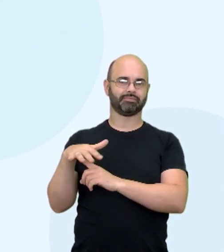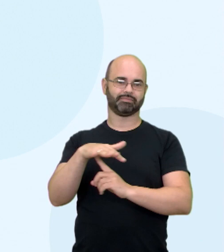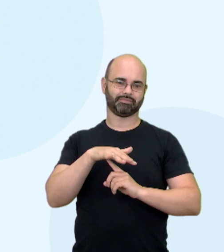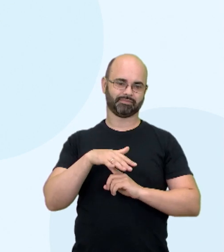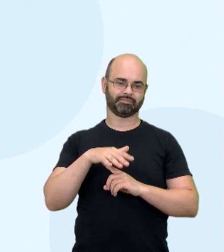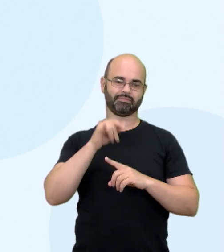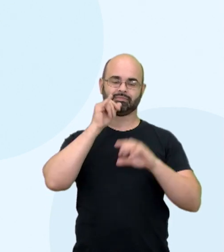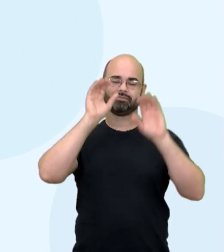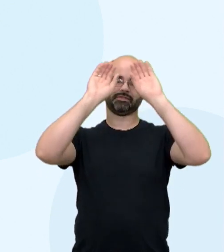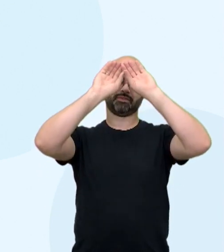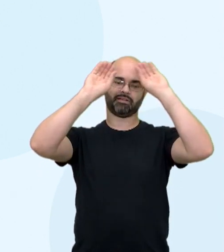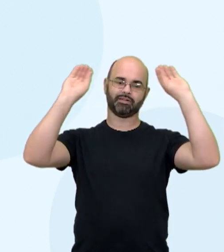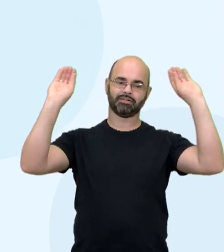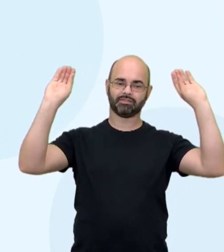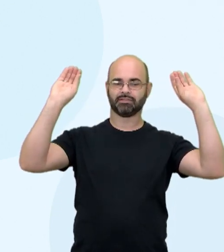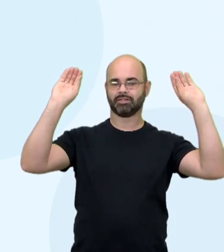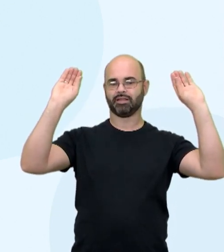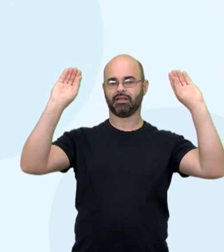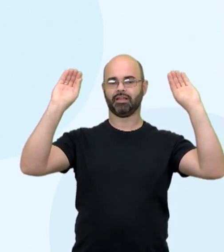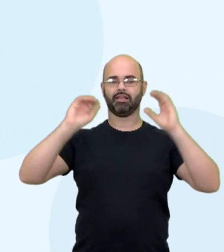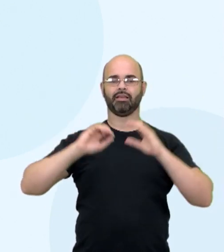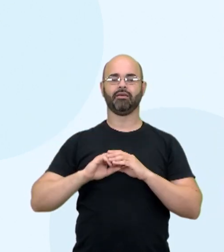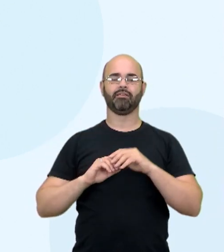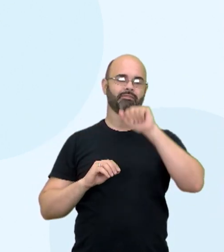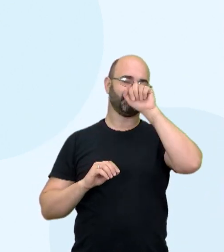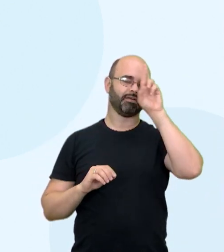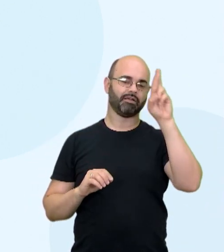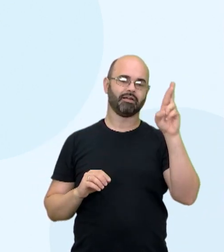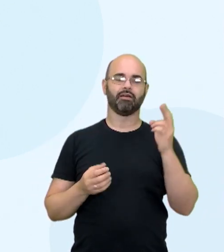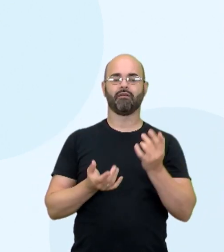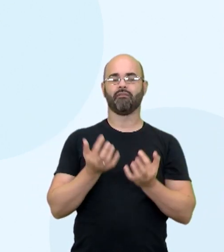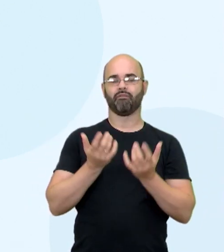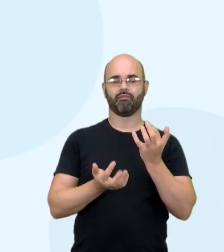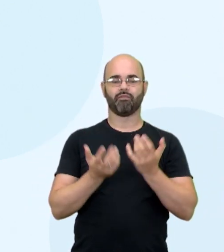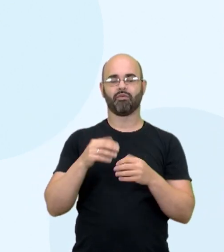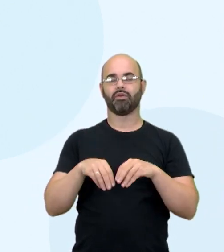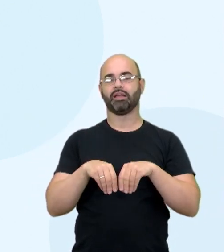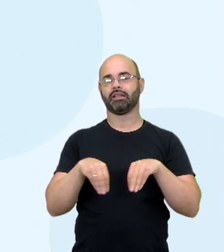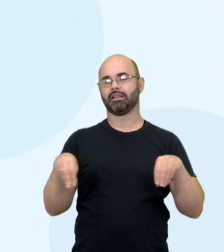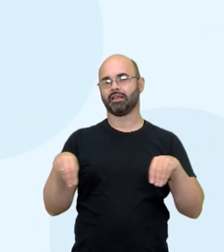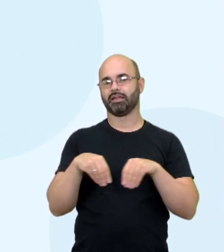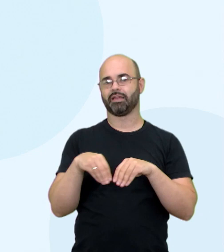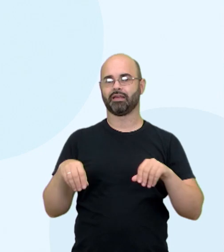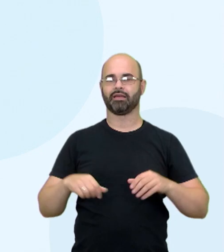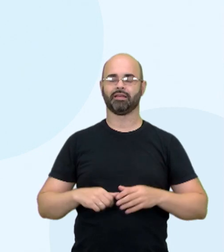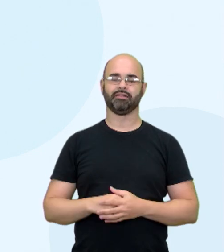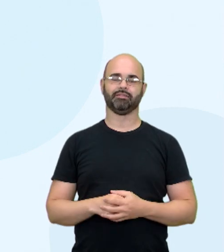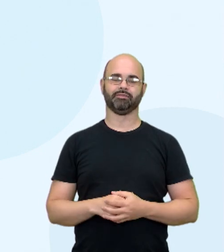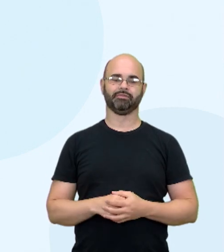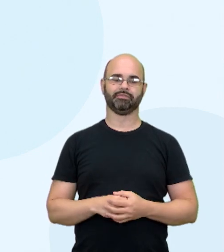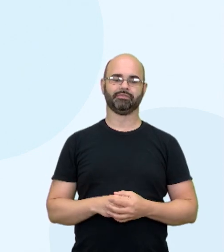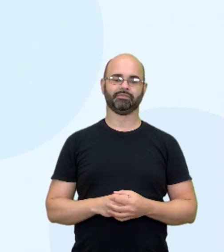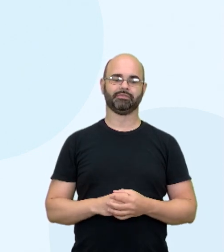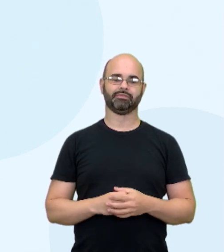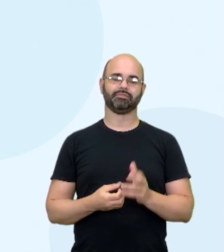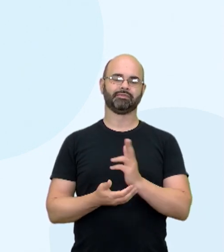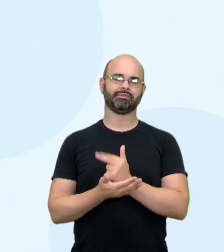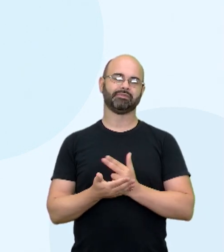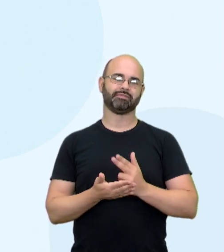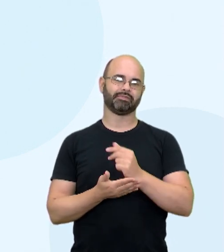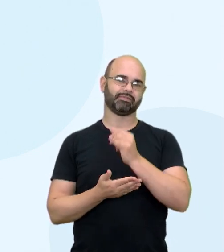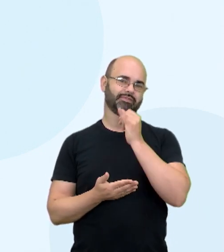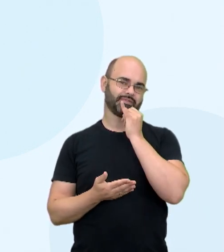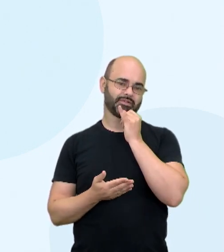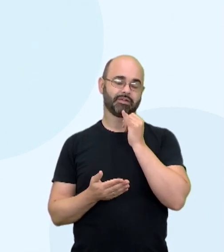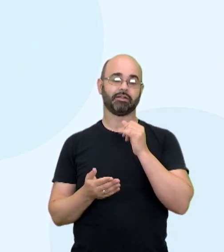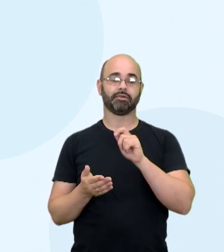ao céu, remete ao ar, ao fogo, à terra, né? Então é uma ilustração que pertence a um